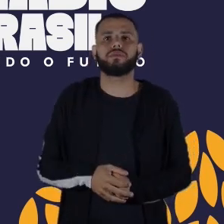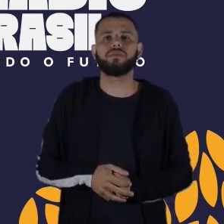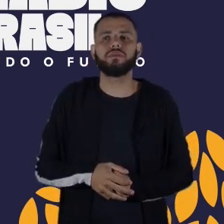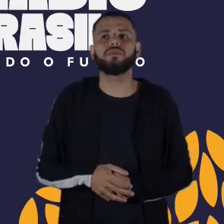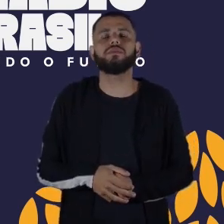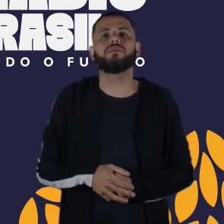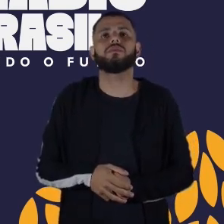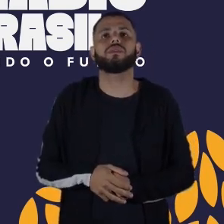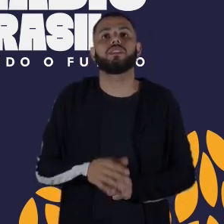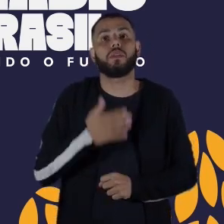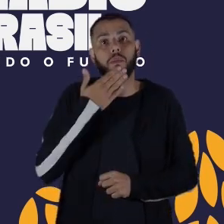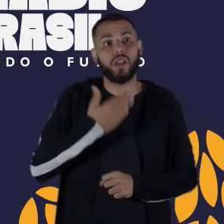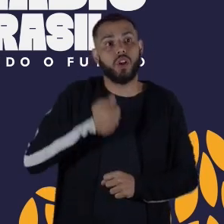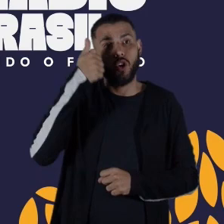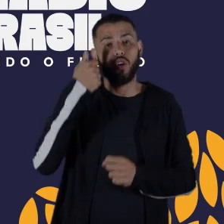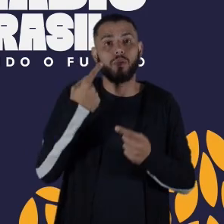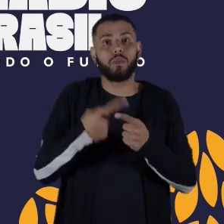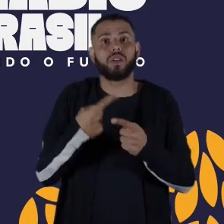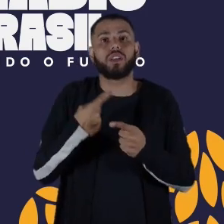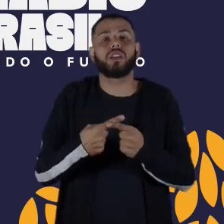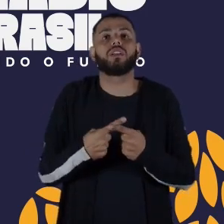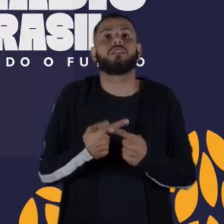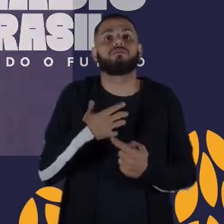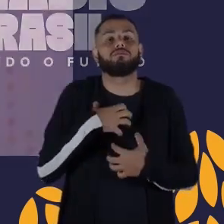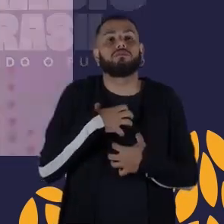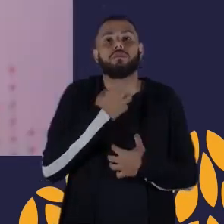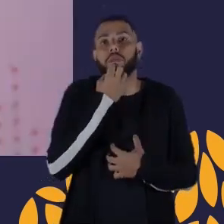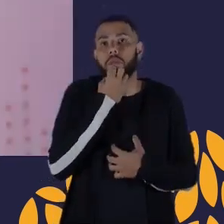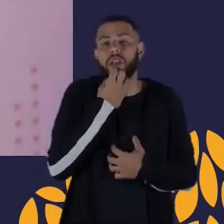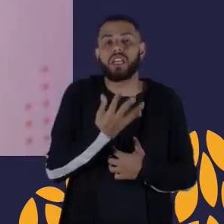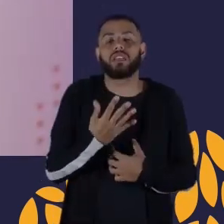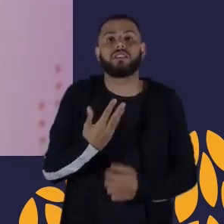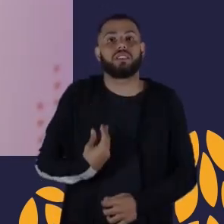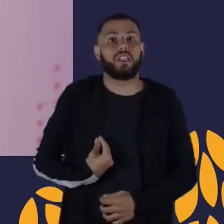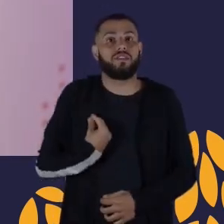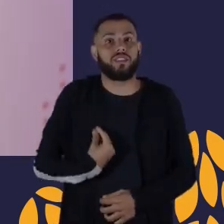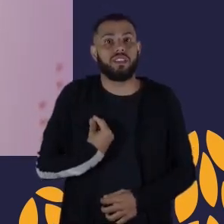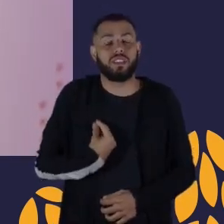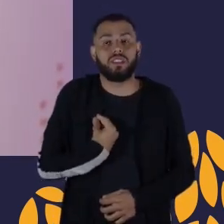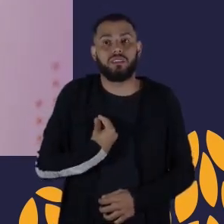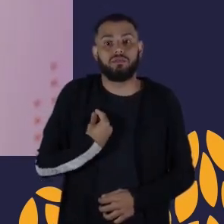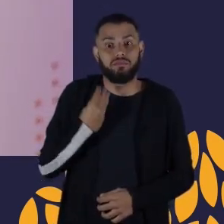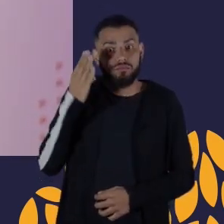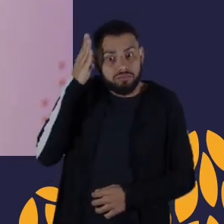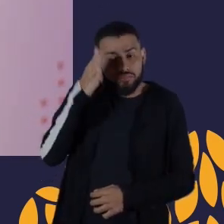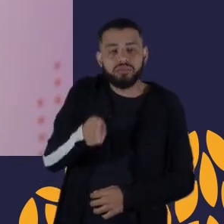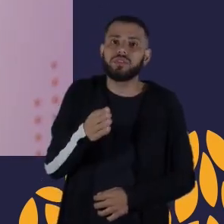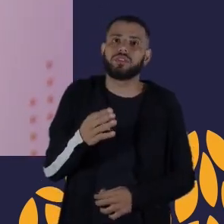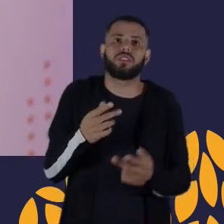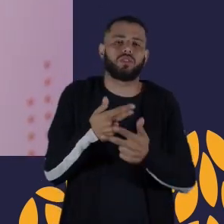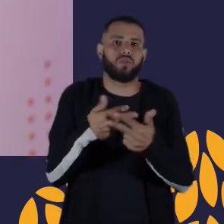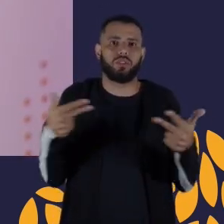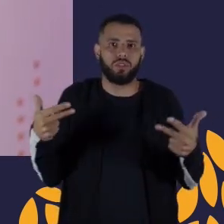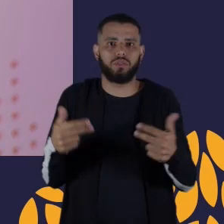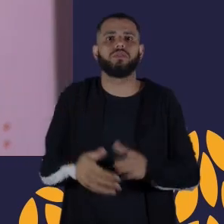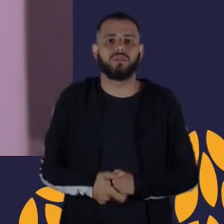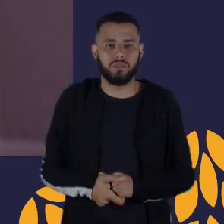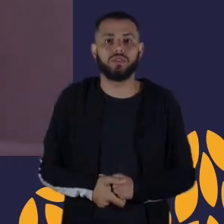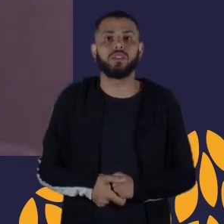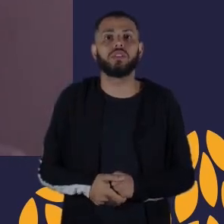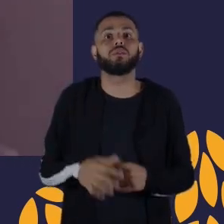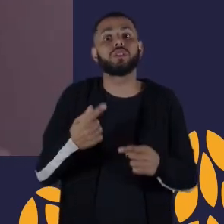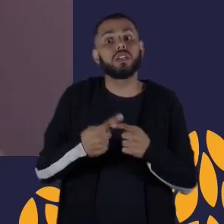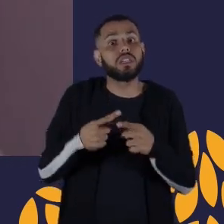melhor. Por quê? Porque a modulação também é na amígdala, o centro das emoções. E também atua